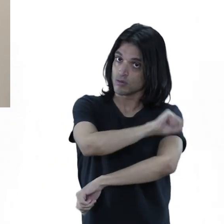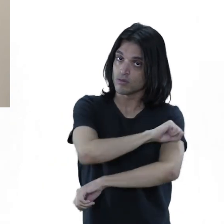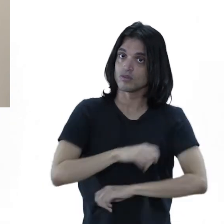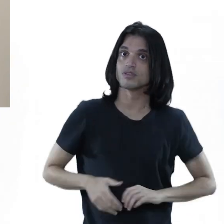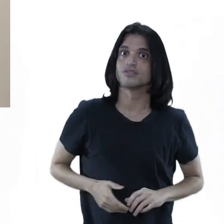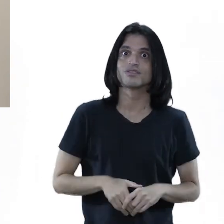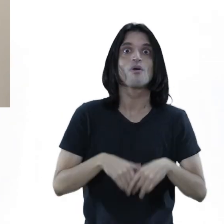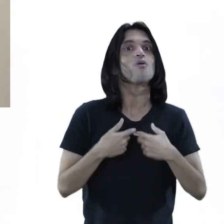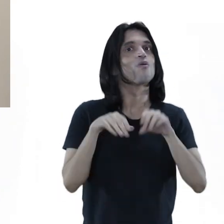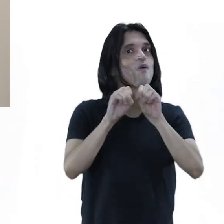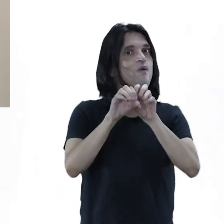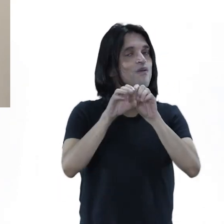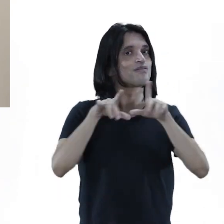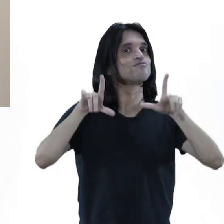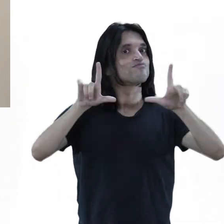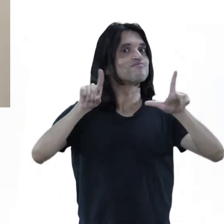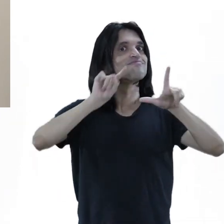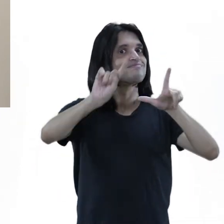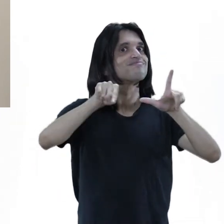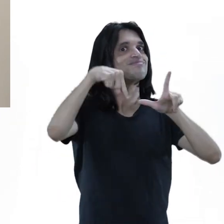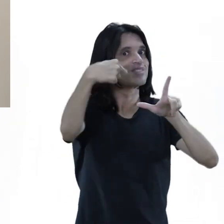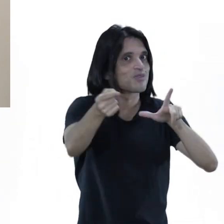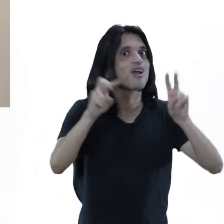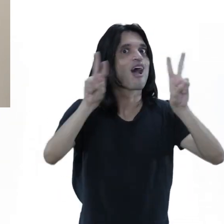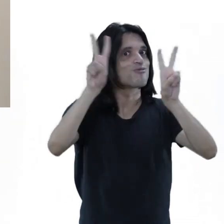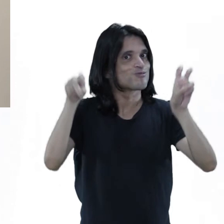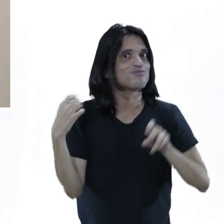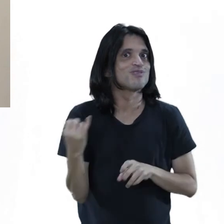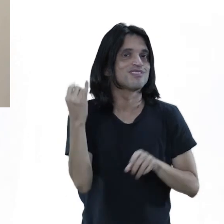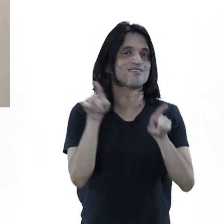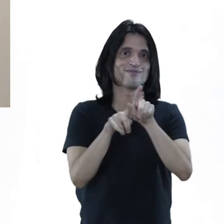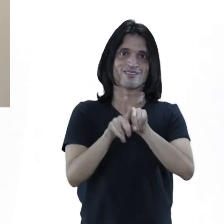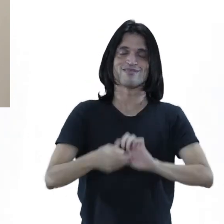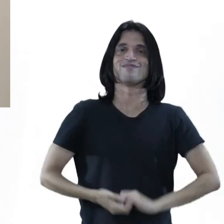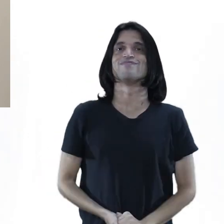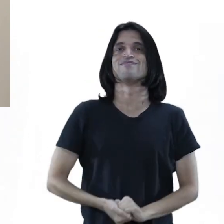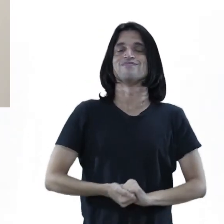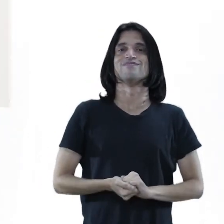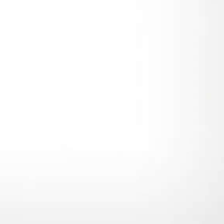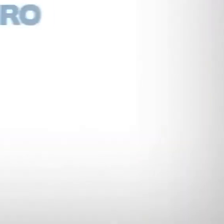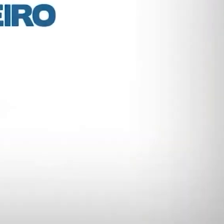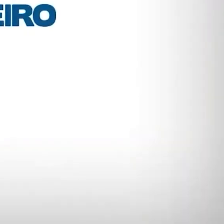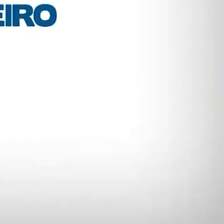ano. E olha só, galera, esperem o próximo vídeo. Por quê? Porque tem mais assuntos importantes aí.